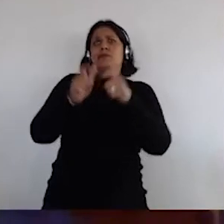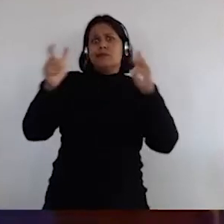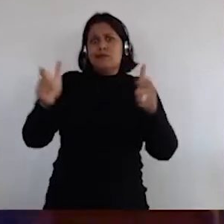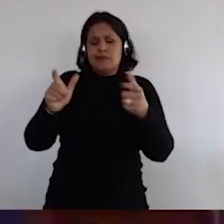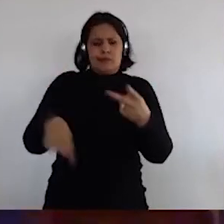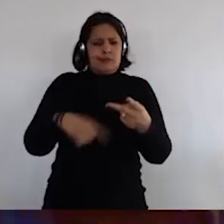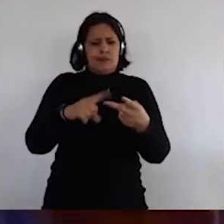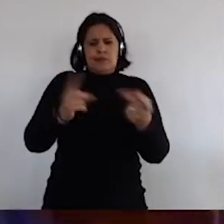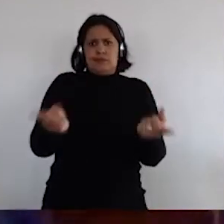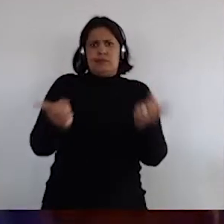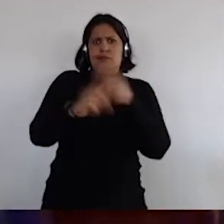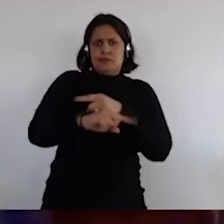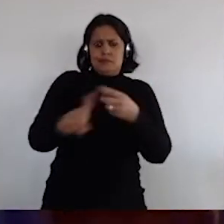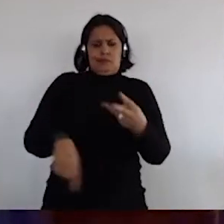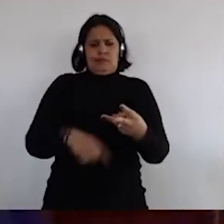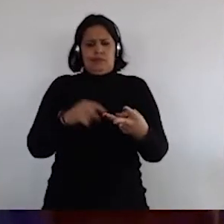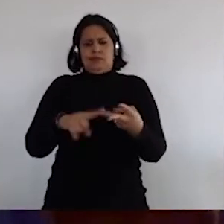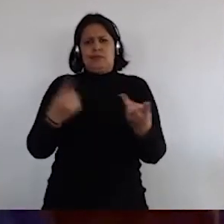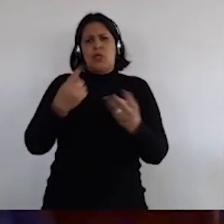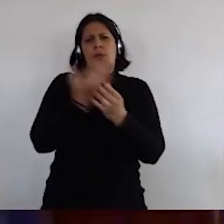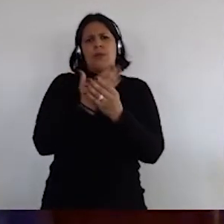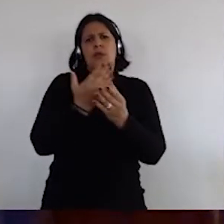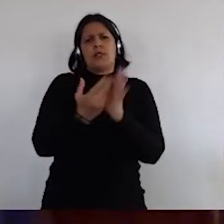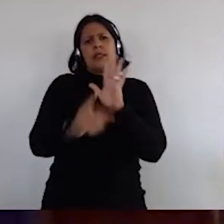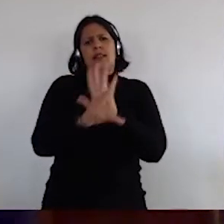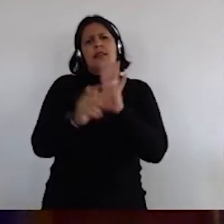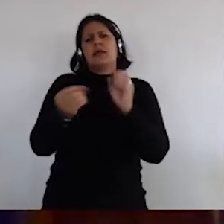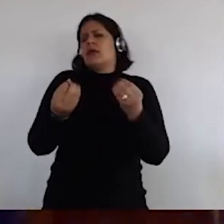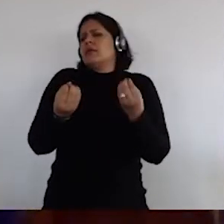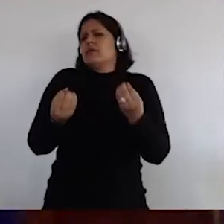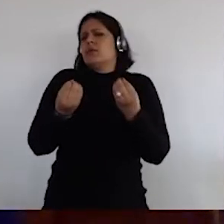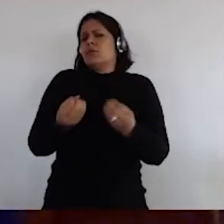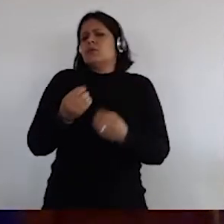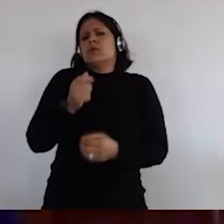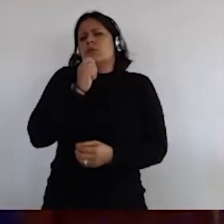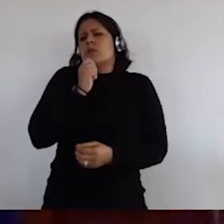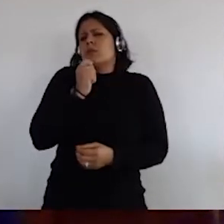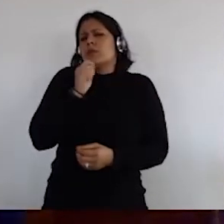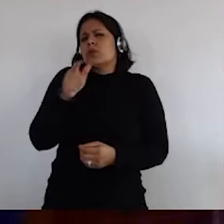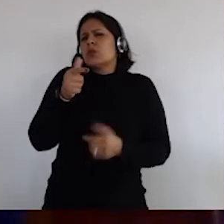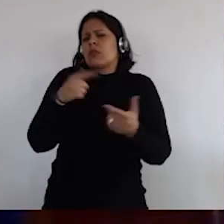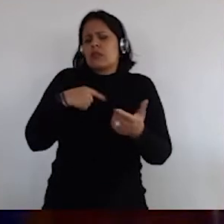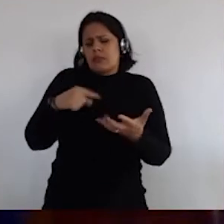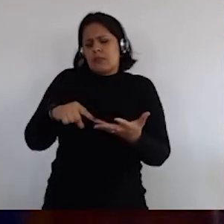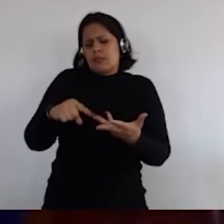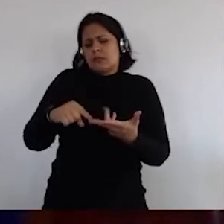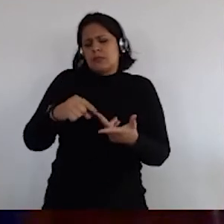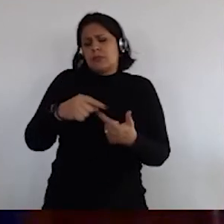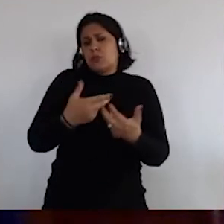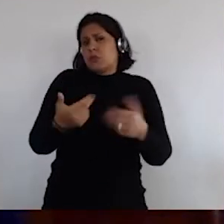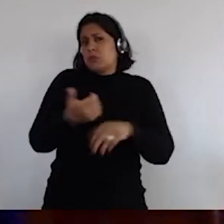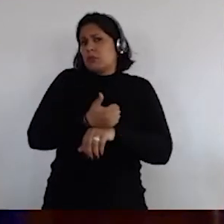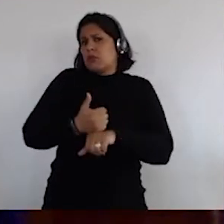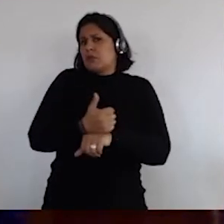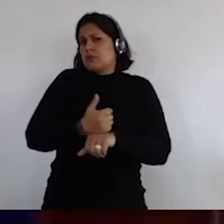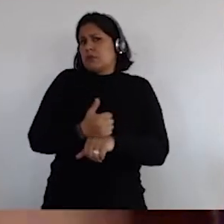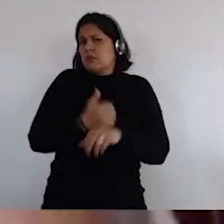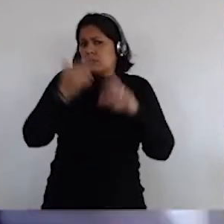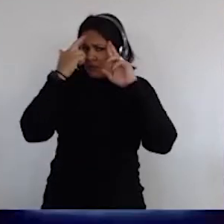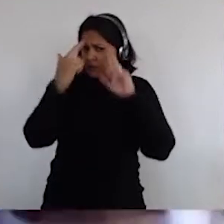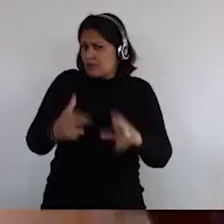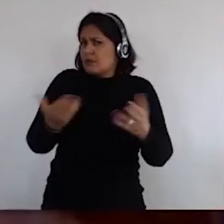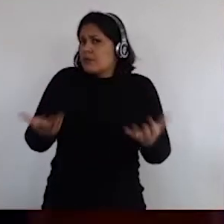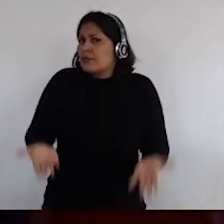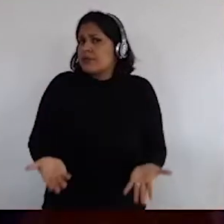defesa, devido ao processo legal, sem que nós tenhamos prerrogativas profissionais respeitadas